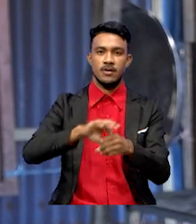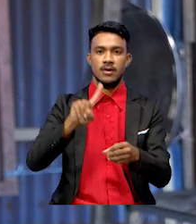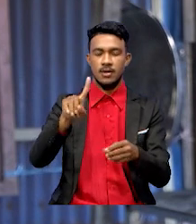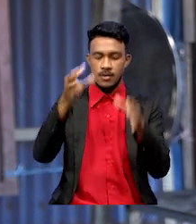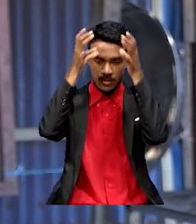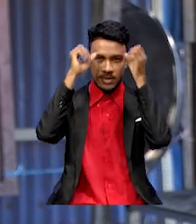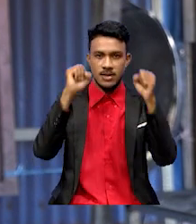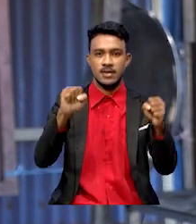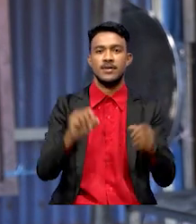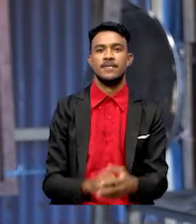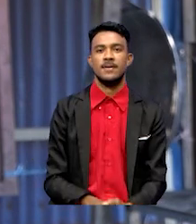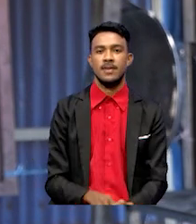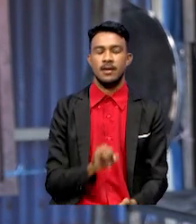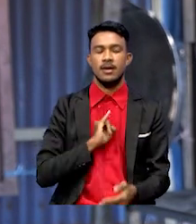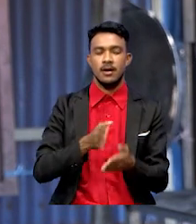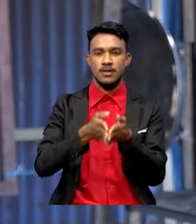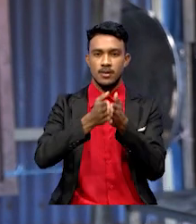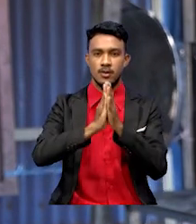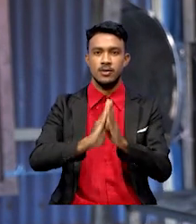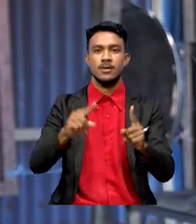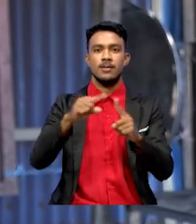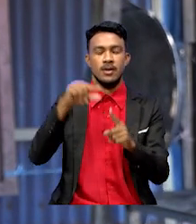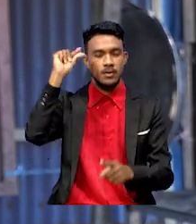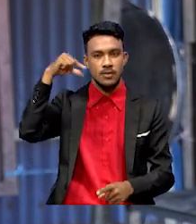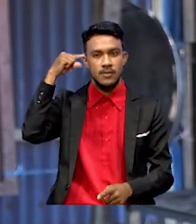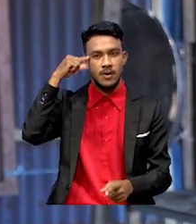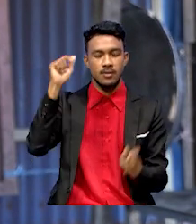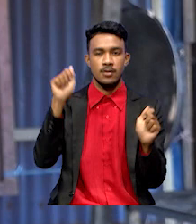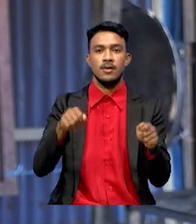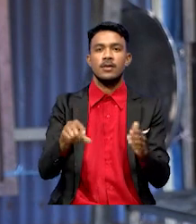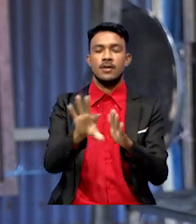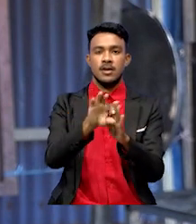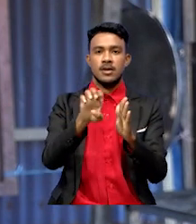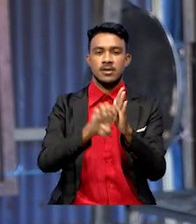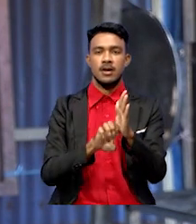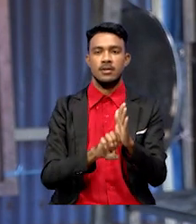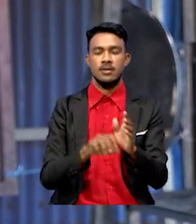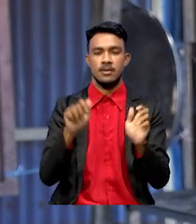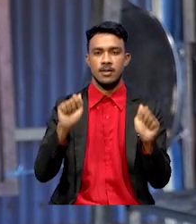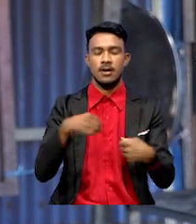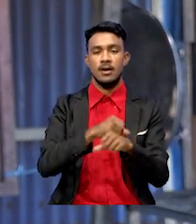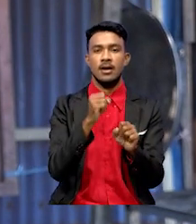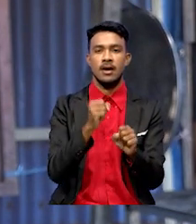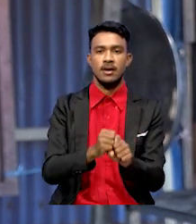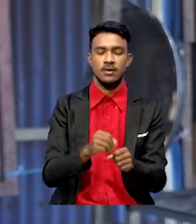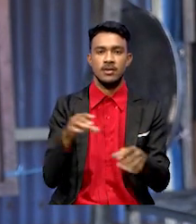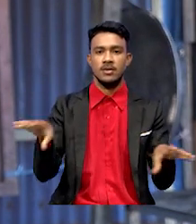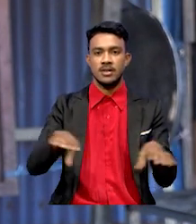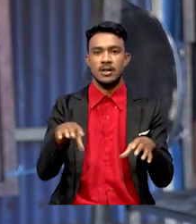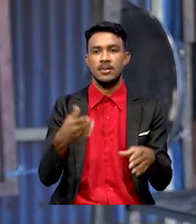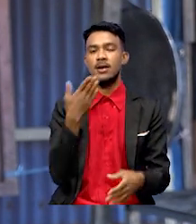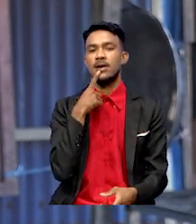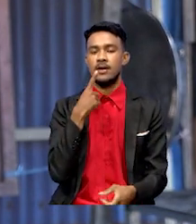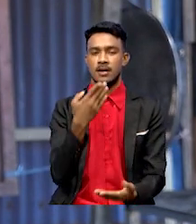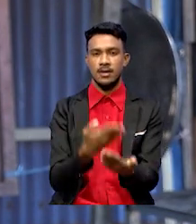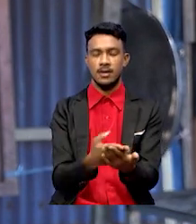ini. Ha husu ba gubernu Ko estado cria sistema de neve que dia atune